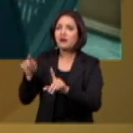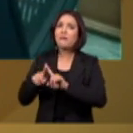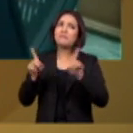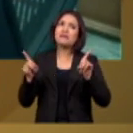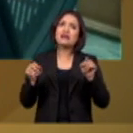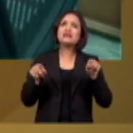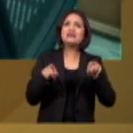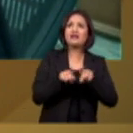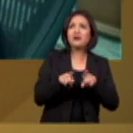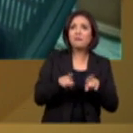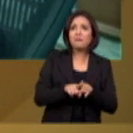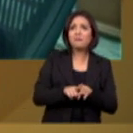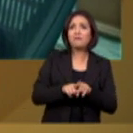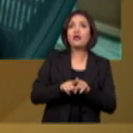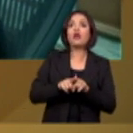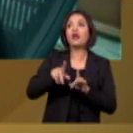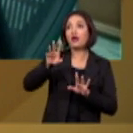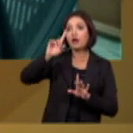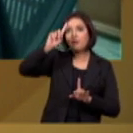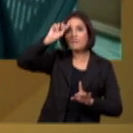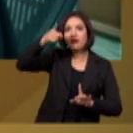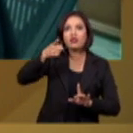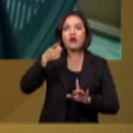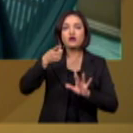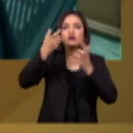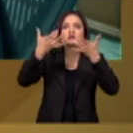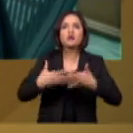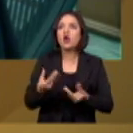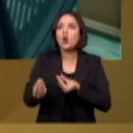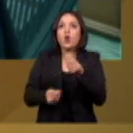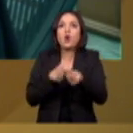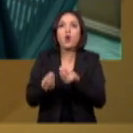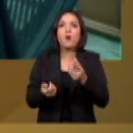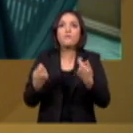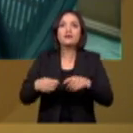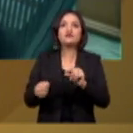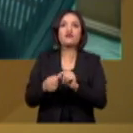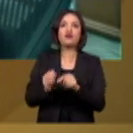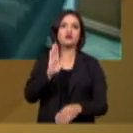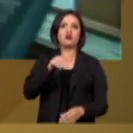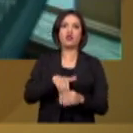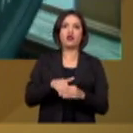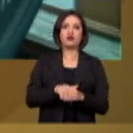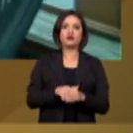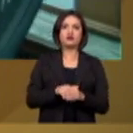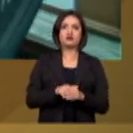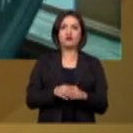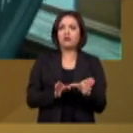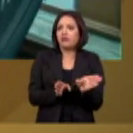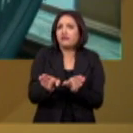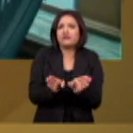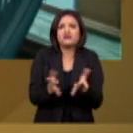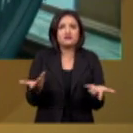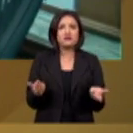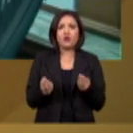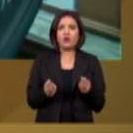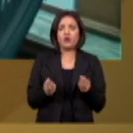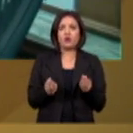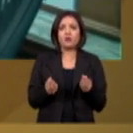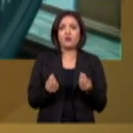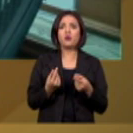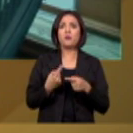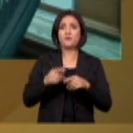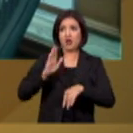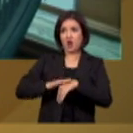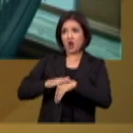como eles são a serra adilson